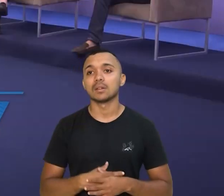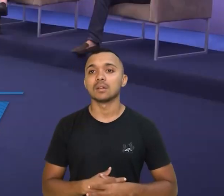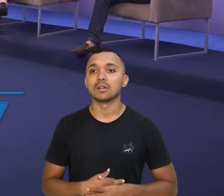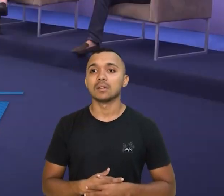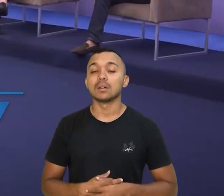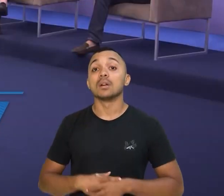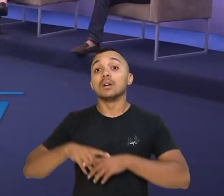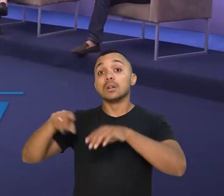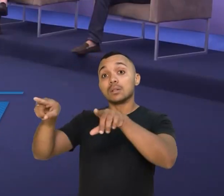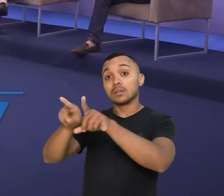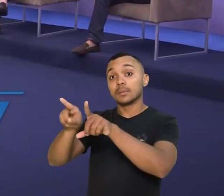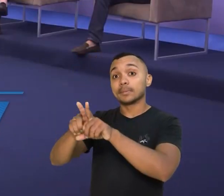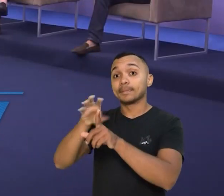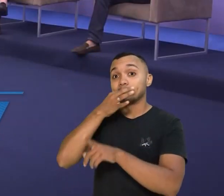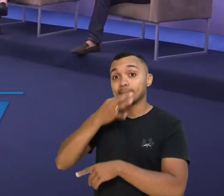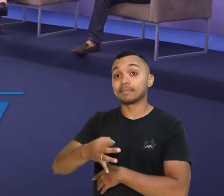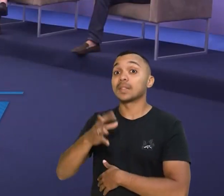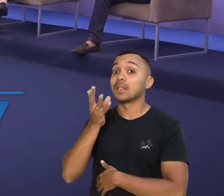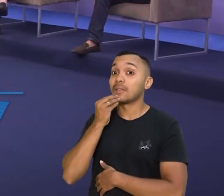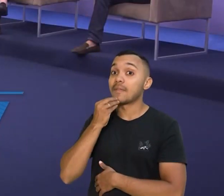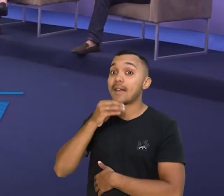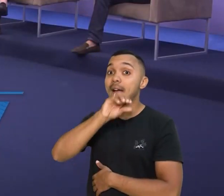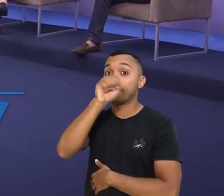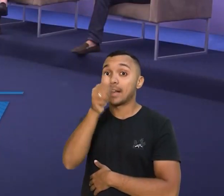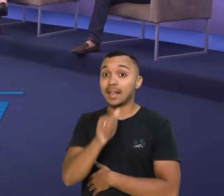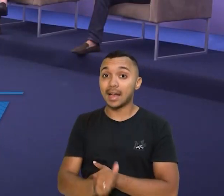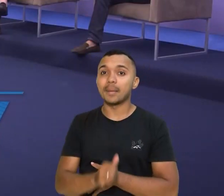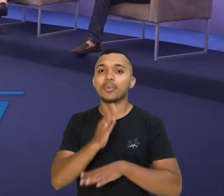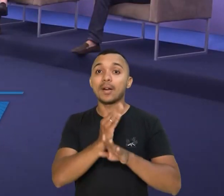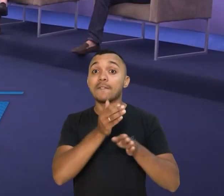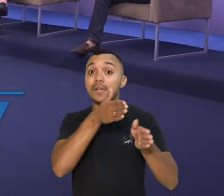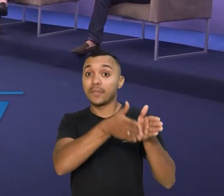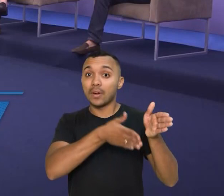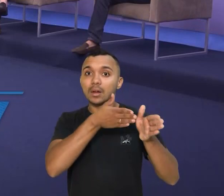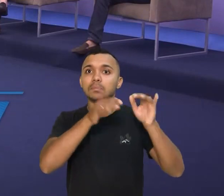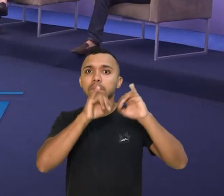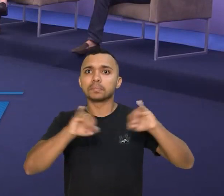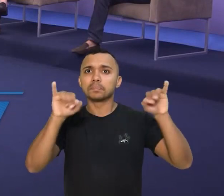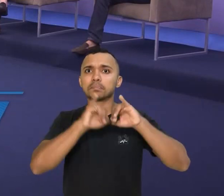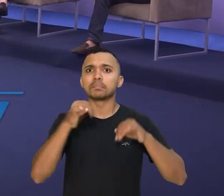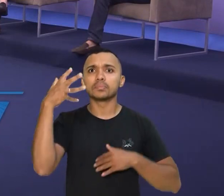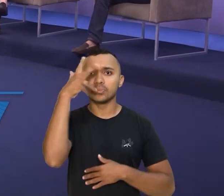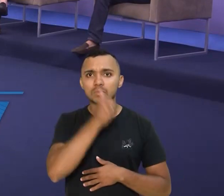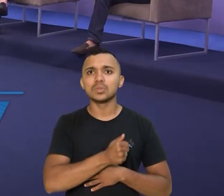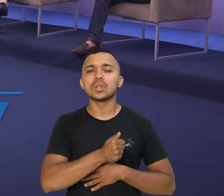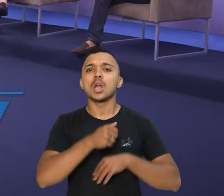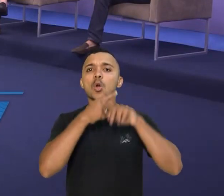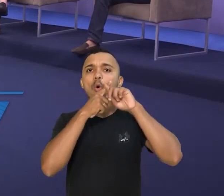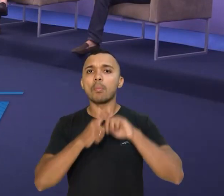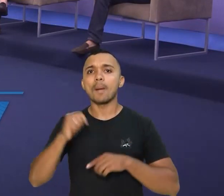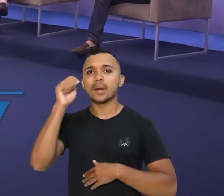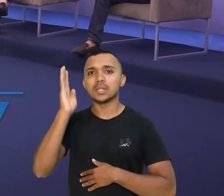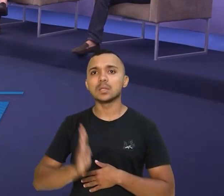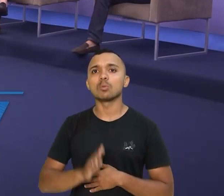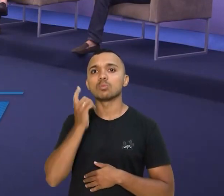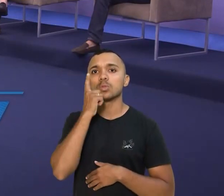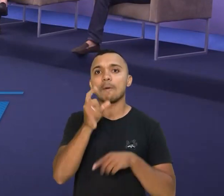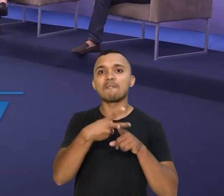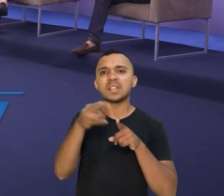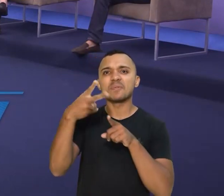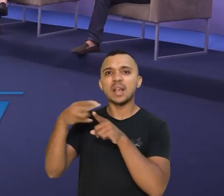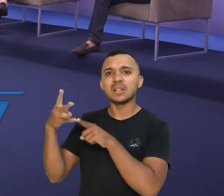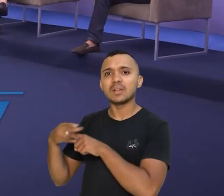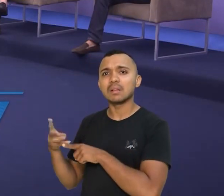analisar também, PC, que o Ferroviário fez uma bela campanha na Copa do Brasil, vencendo jogos fora contra o Sergipe, contra o Volta Redonda, e